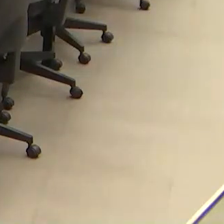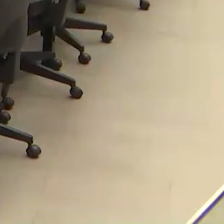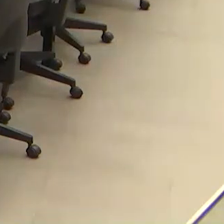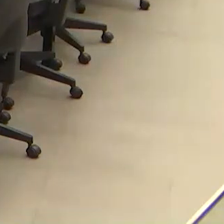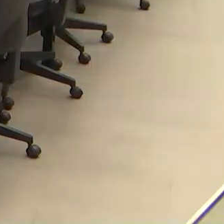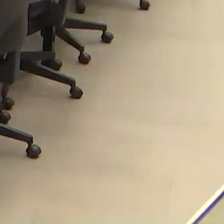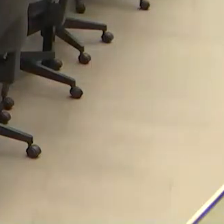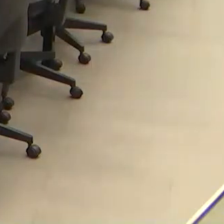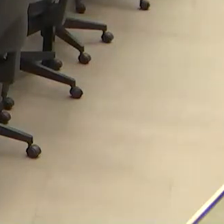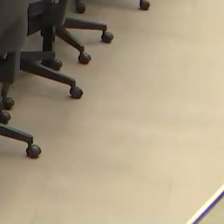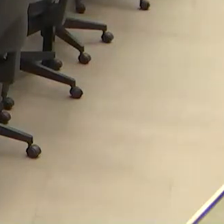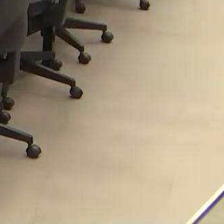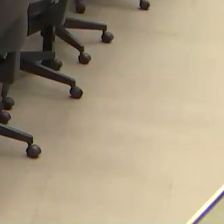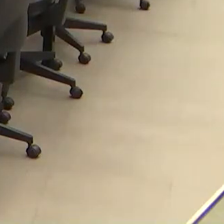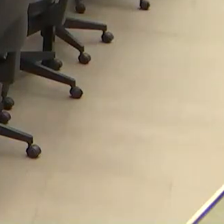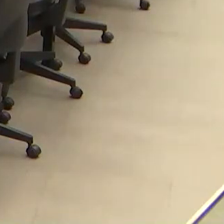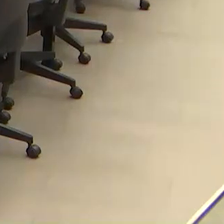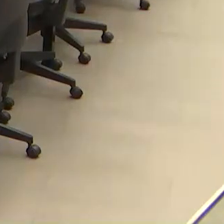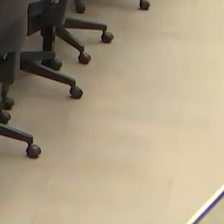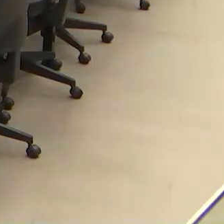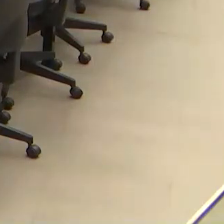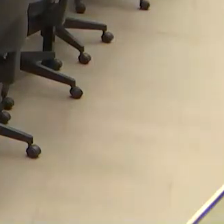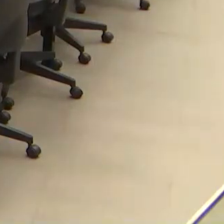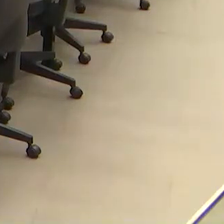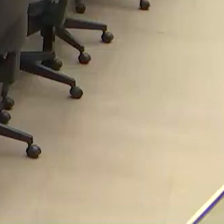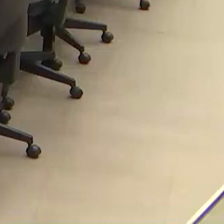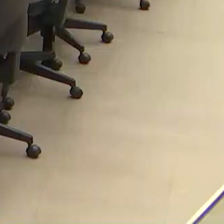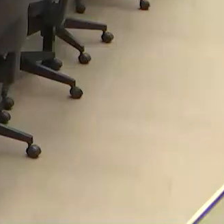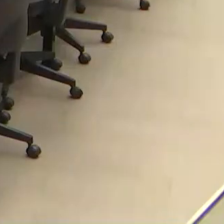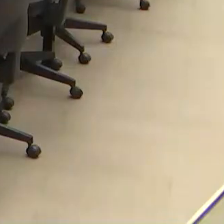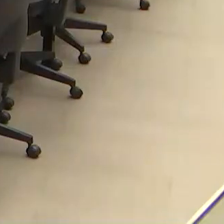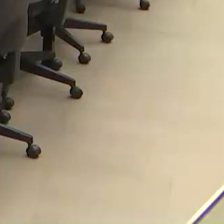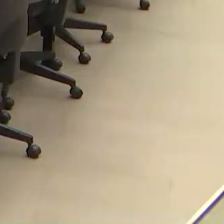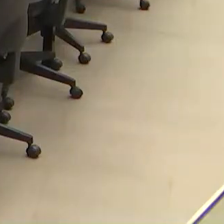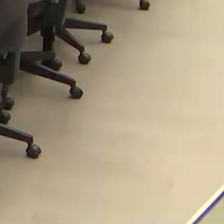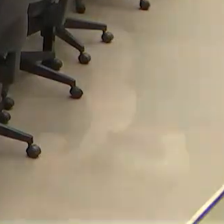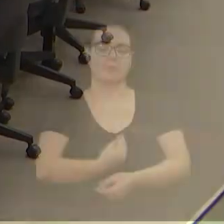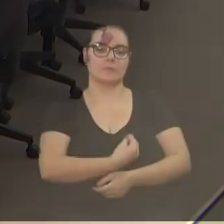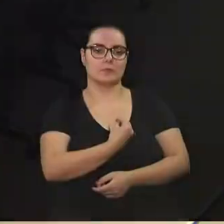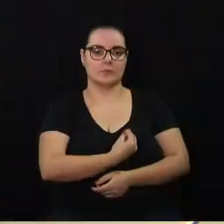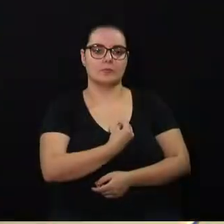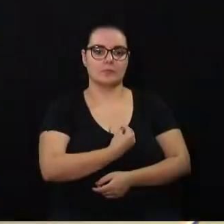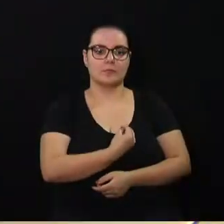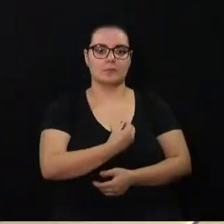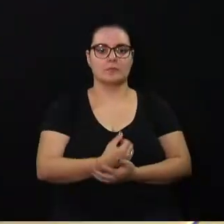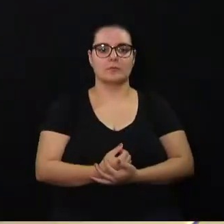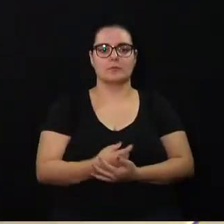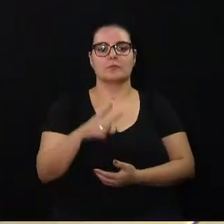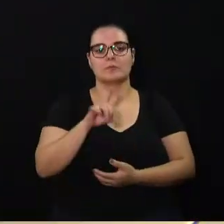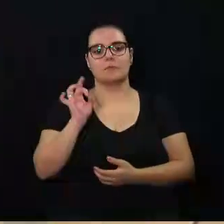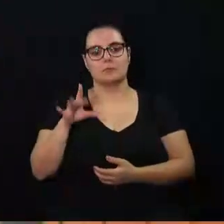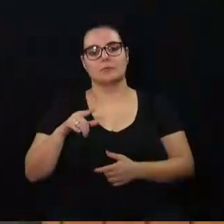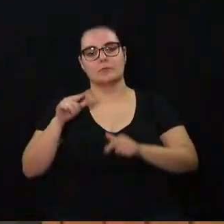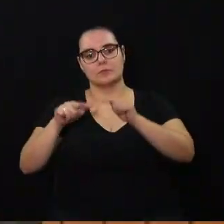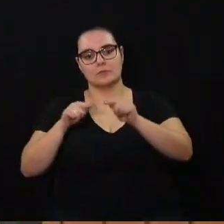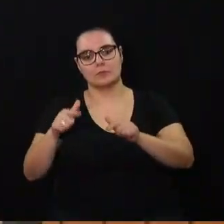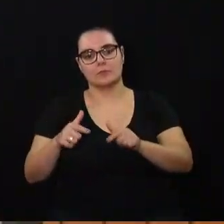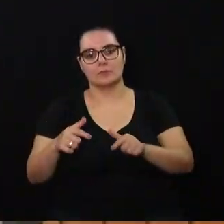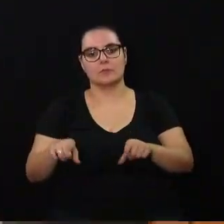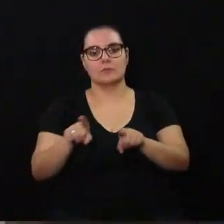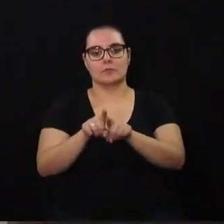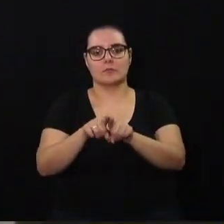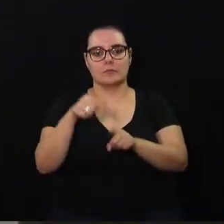uma oportunidade de estar aqui de trazer um pouquinho daquilo que eu tenho vivenciado não só no meu trabalho mas também como mãe